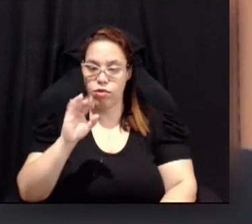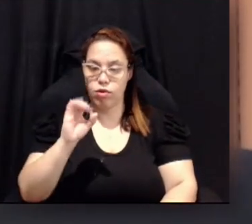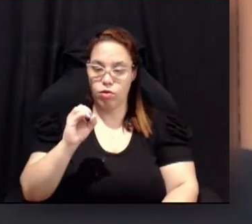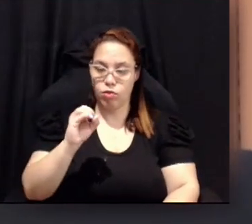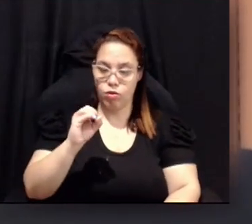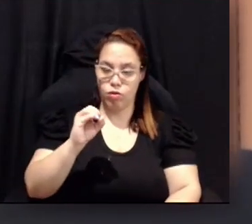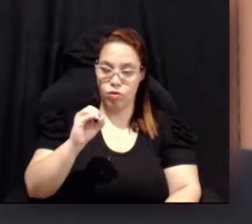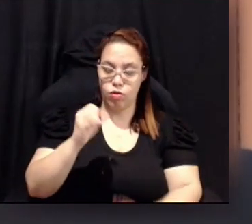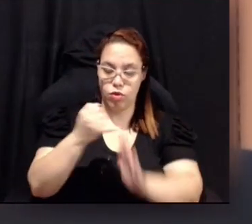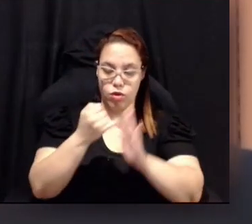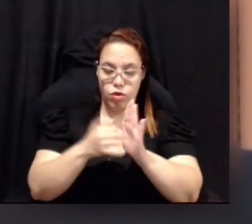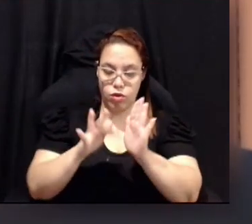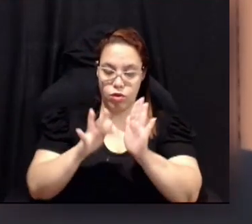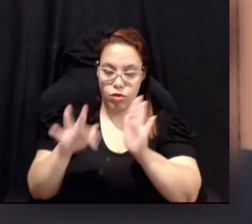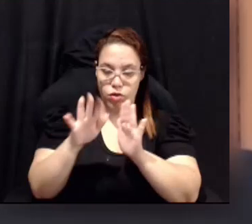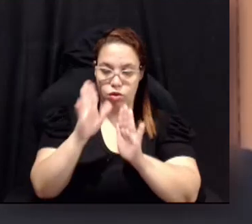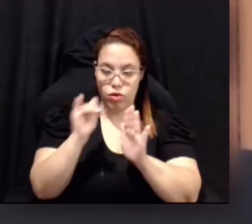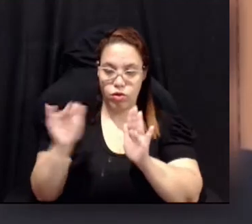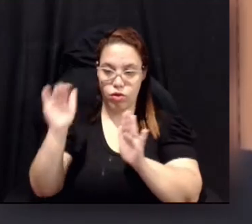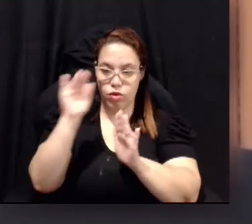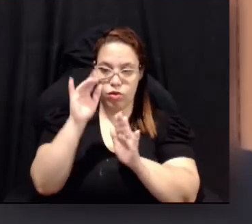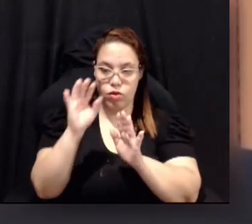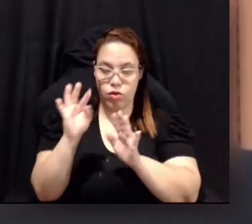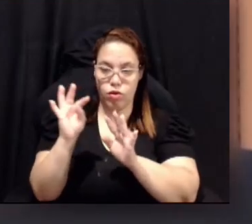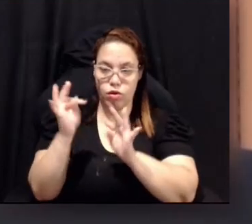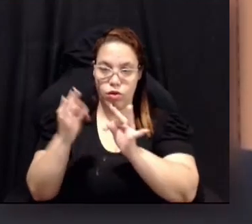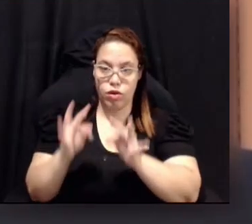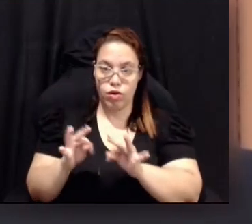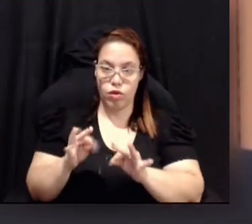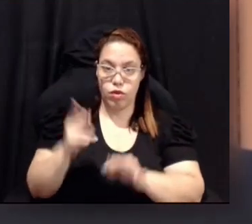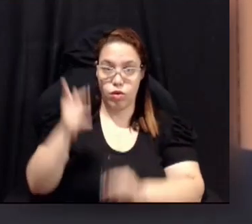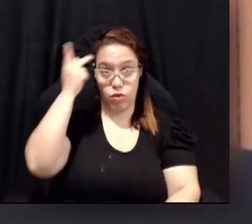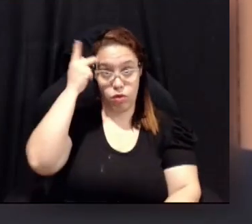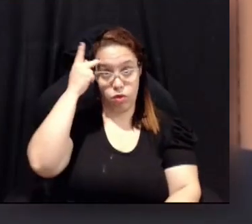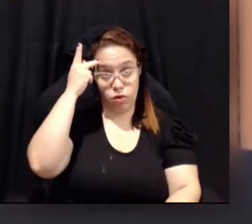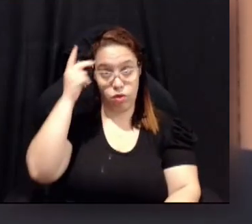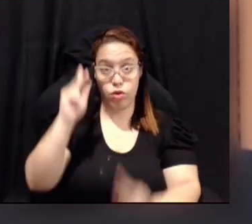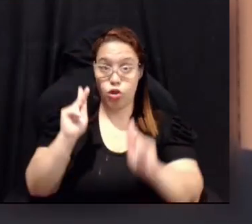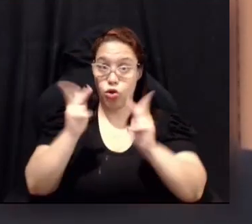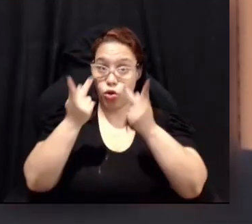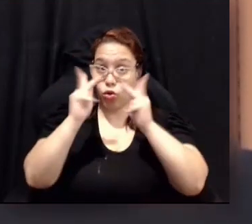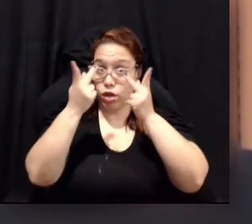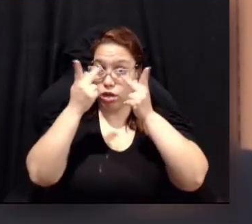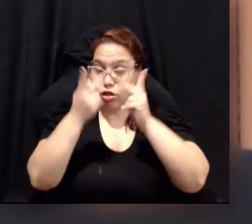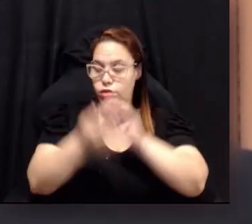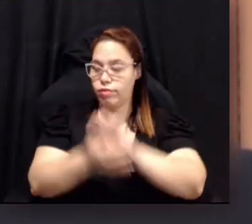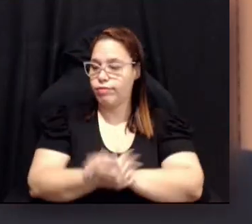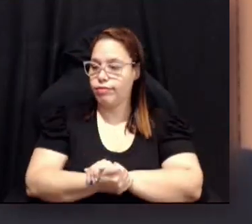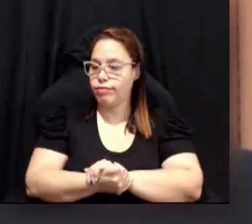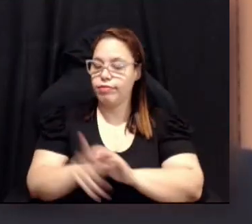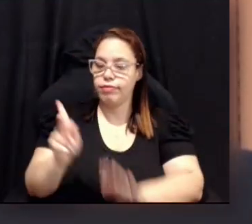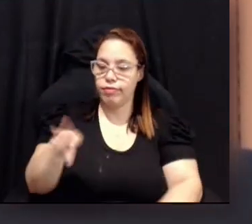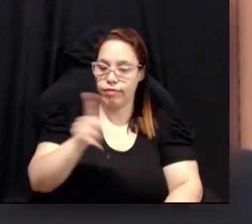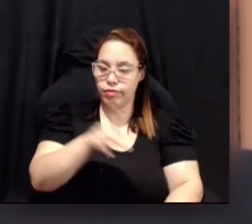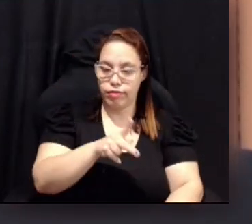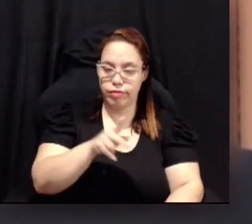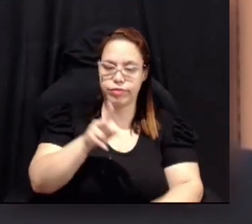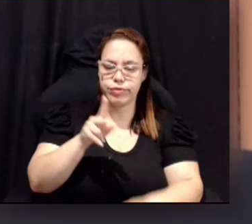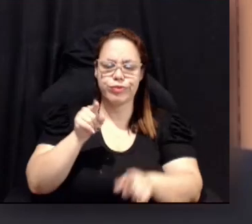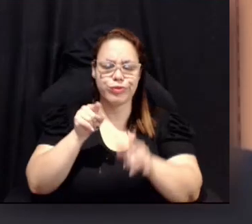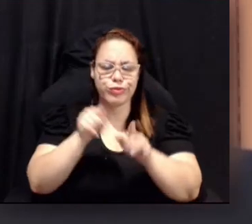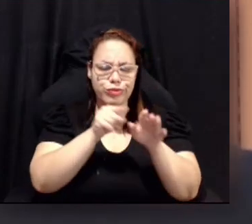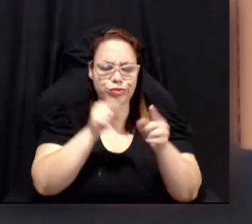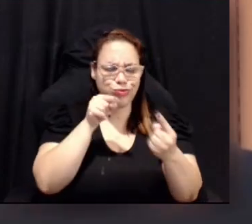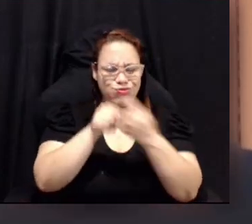Educação, Ciência e Tecnologia de São Paulo, campus de Hortolândia. Os professores apontaram contradições